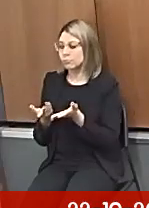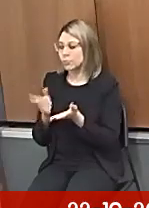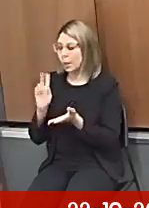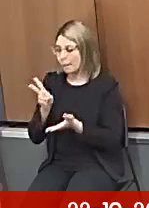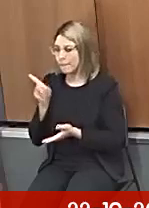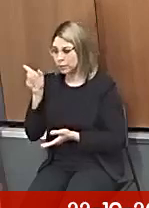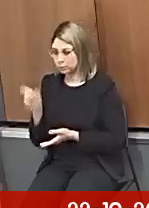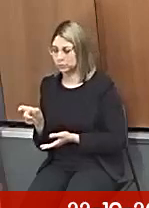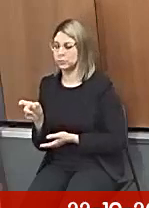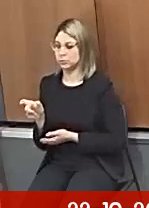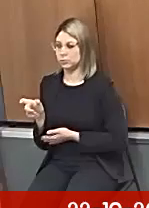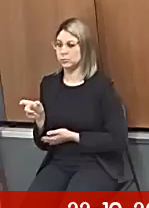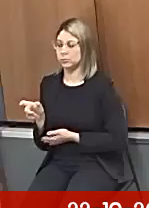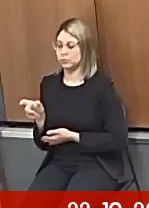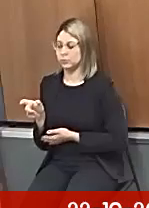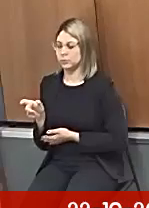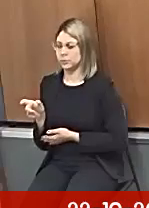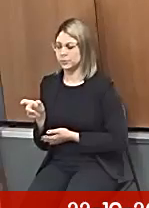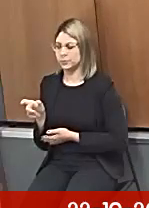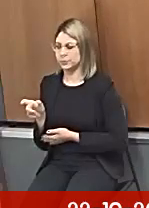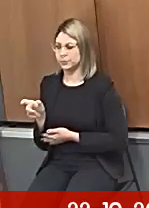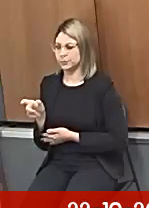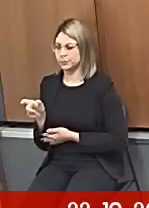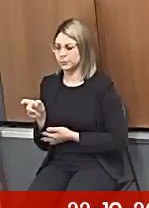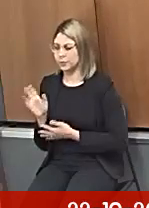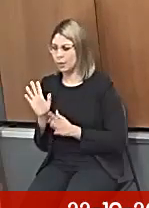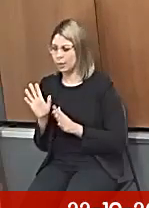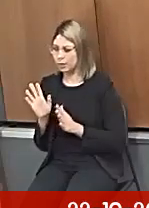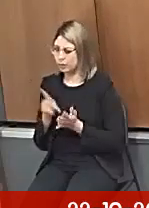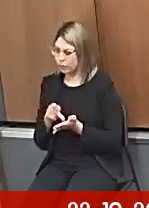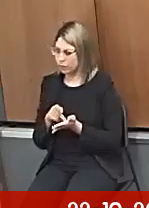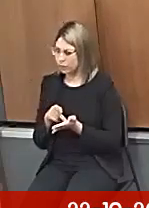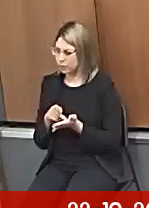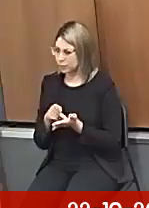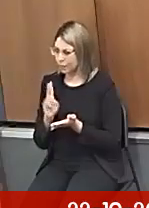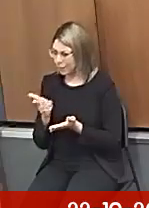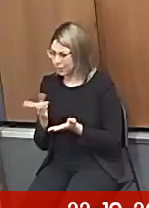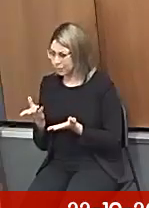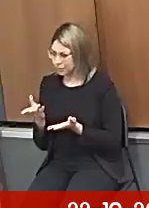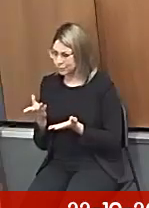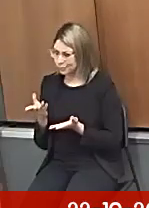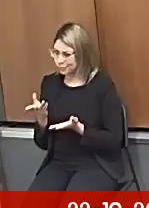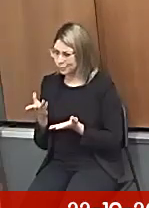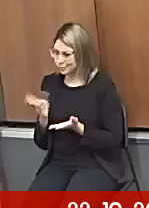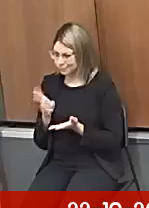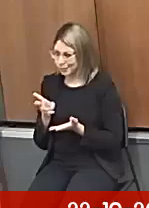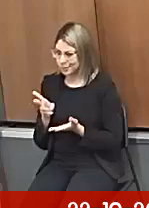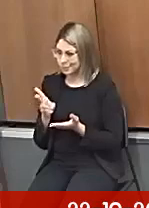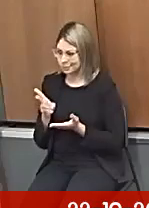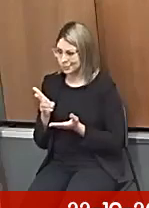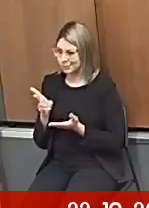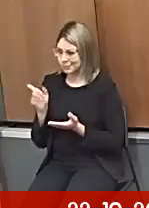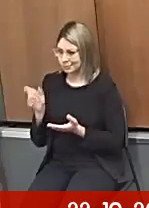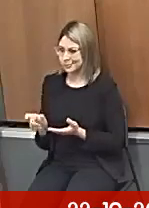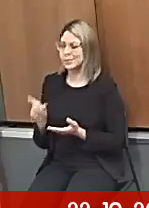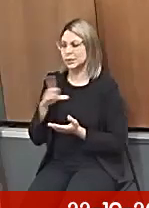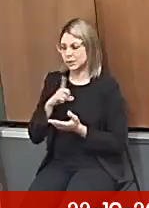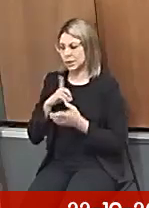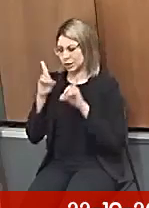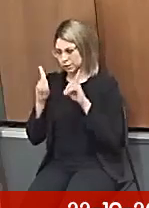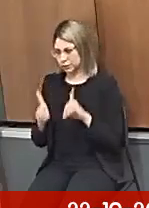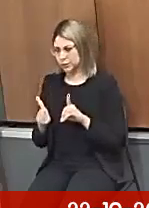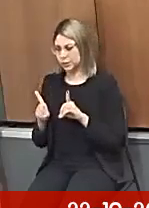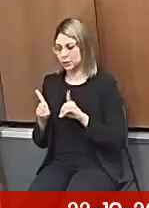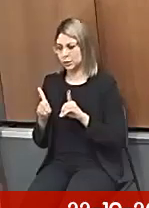mesmo desembargador, que, na verdade, é o mesmo, né? Mesmo desembargador, que tem uma